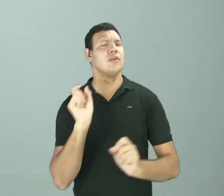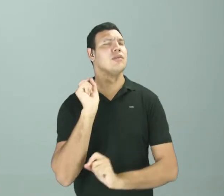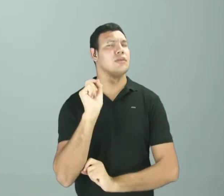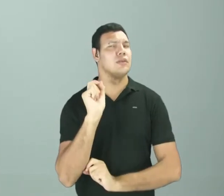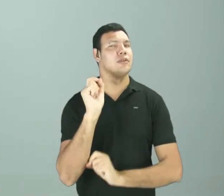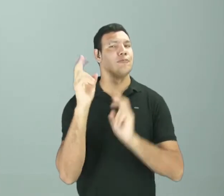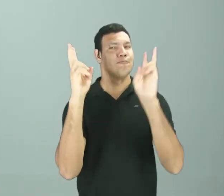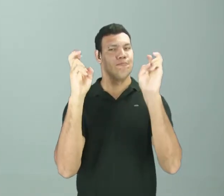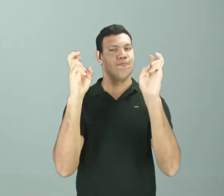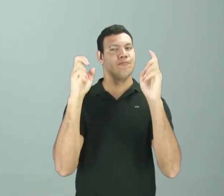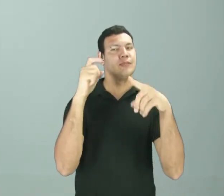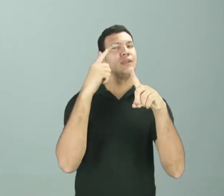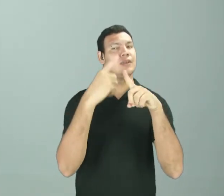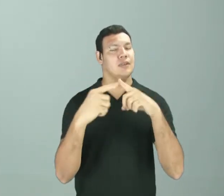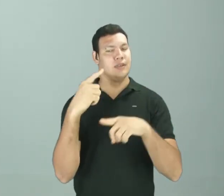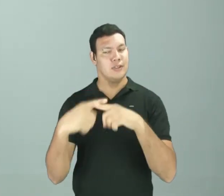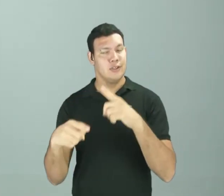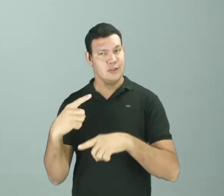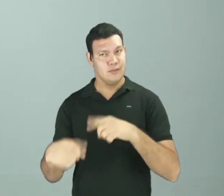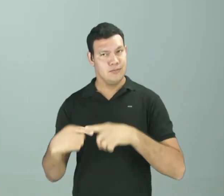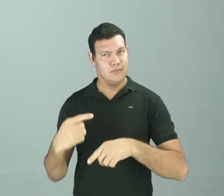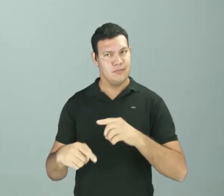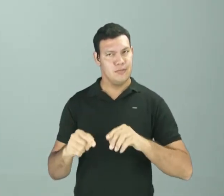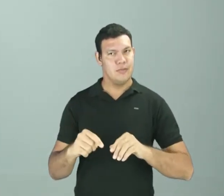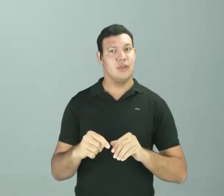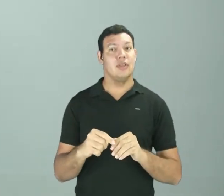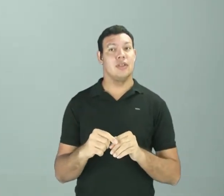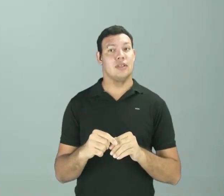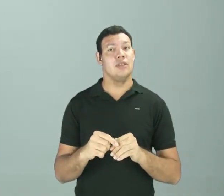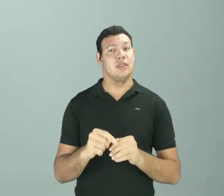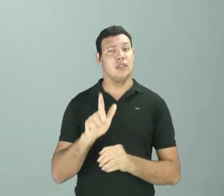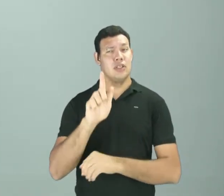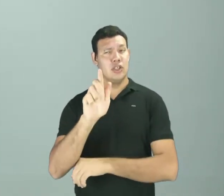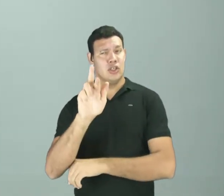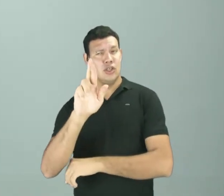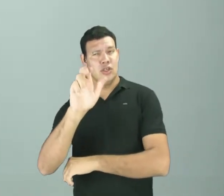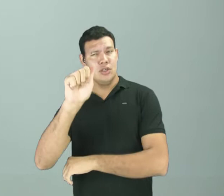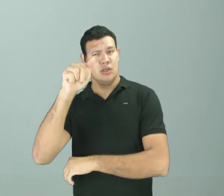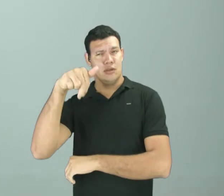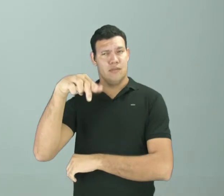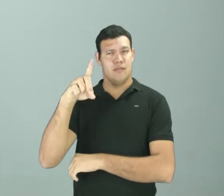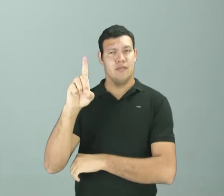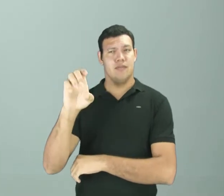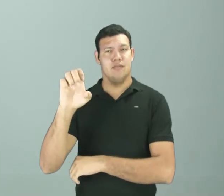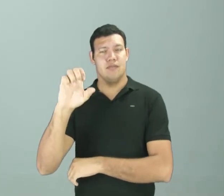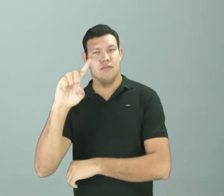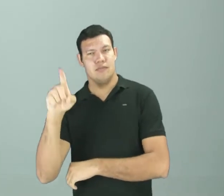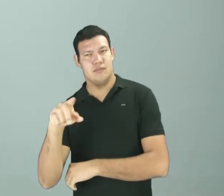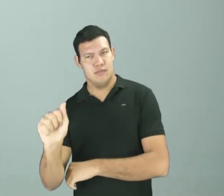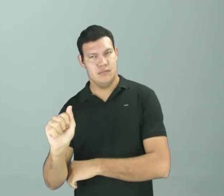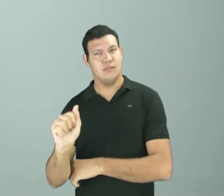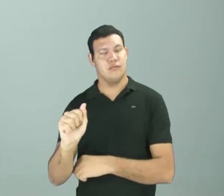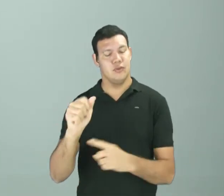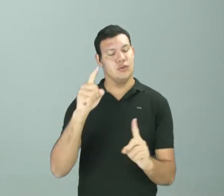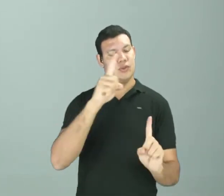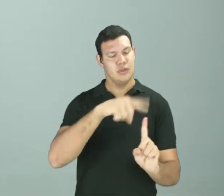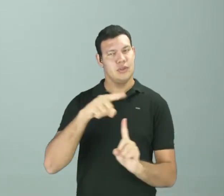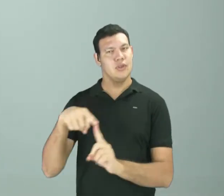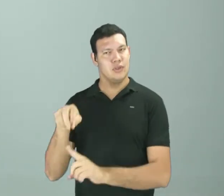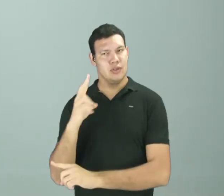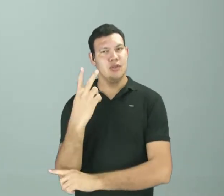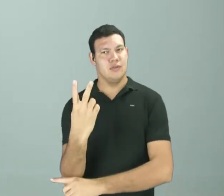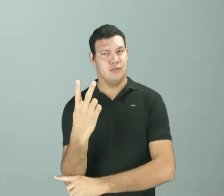de grandezas. Mas veja bem, existem dois tipos de grandezas. Na aula de hoje vamos falar sobre as